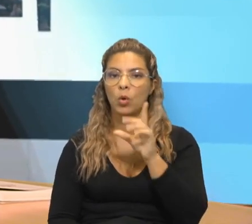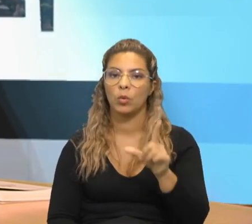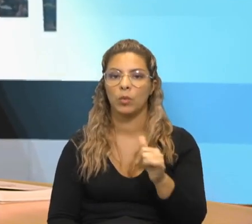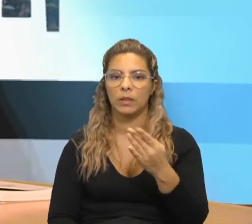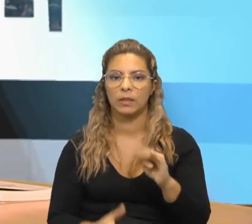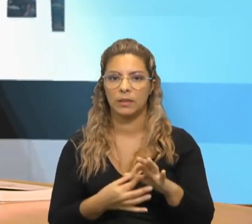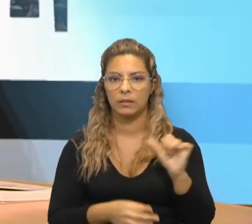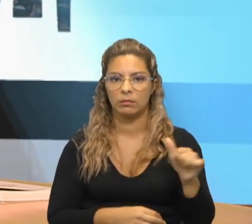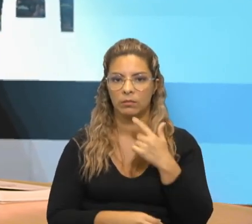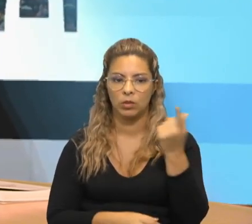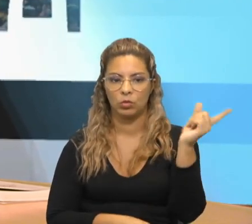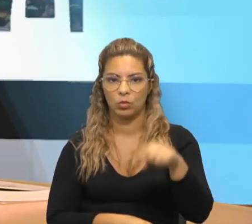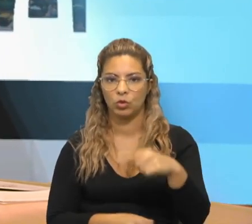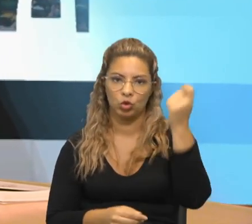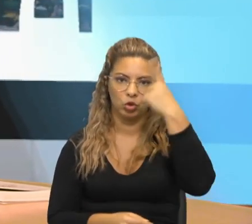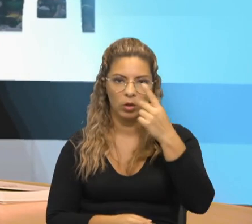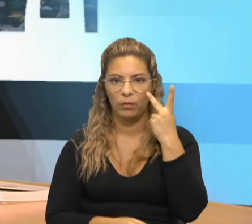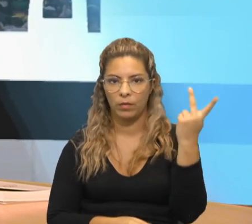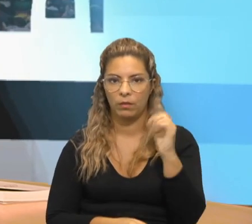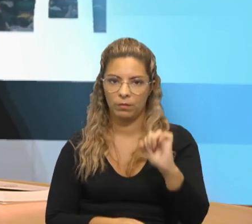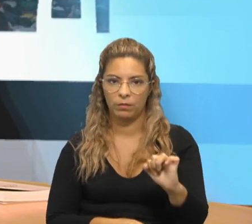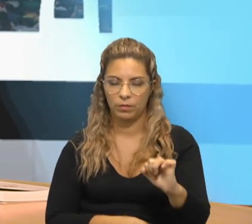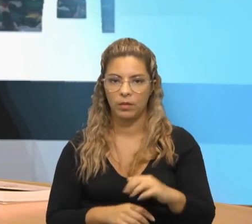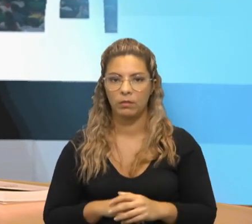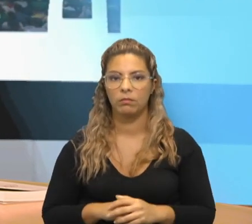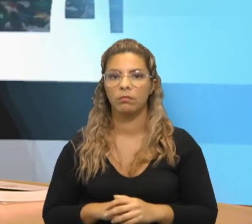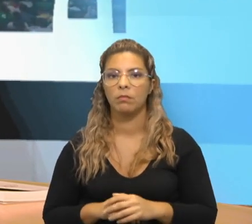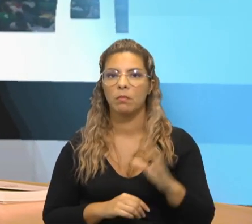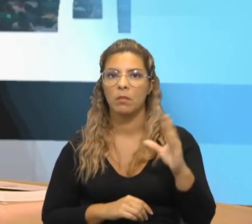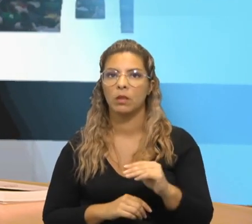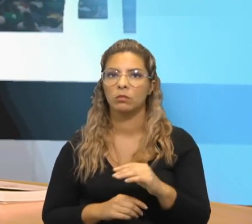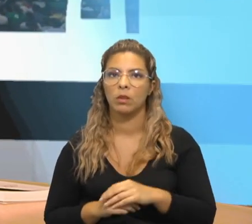traz-lhe mais uma história de vida que passa pela experiência crente. É